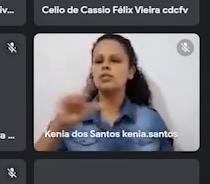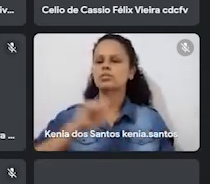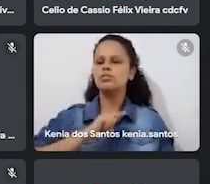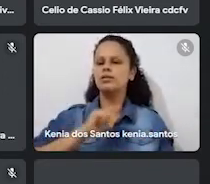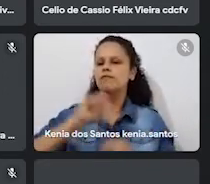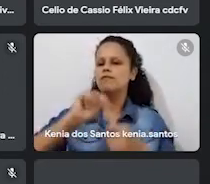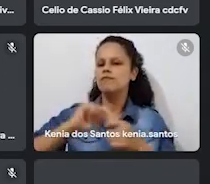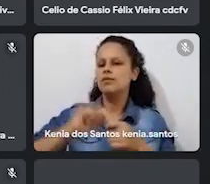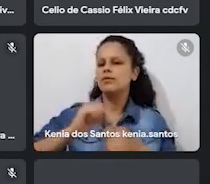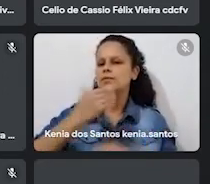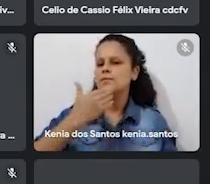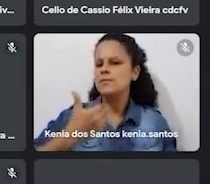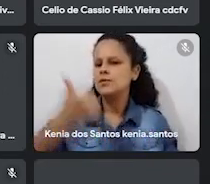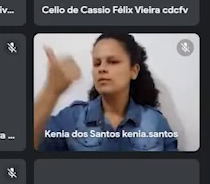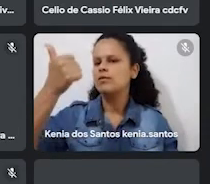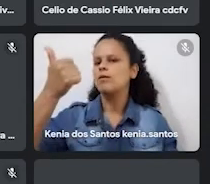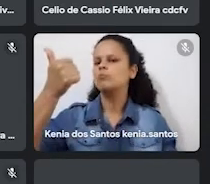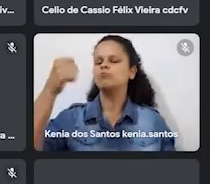melhorado nesse ponto.